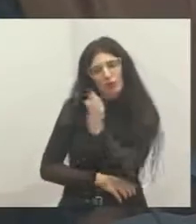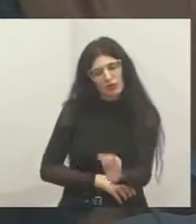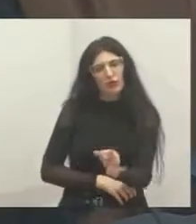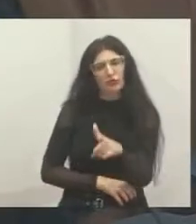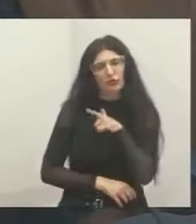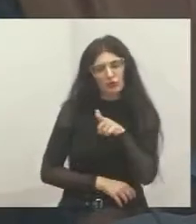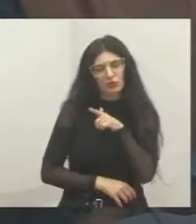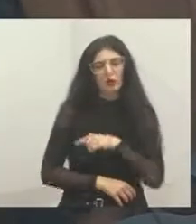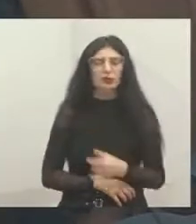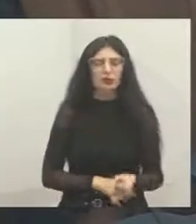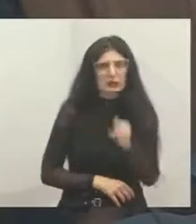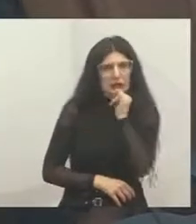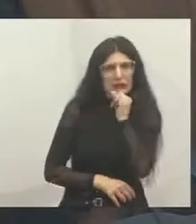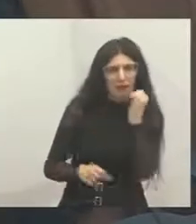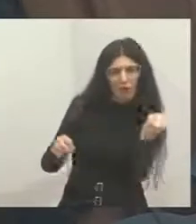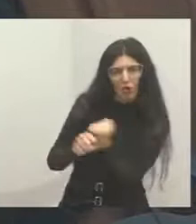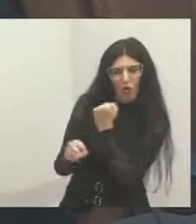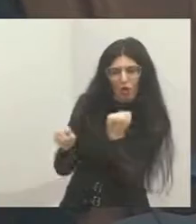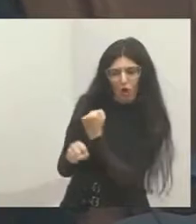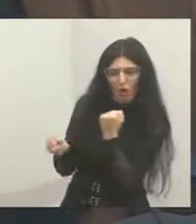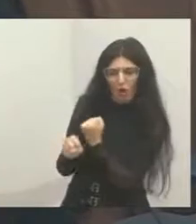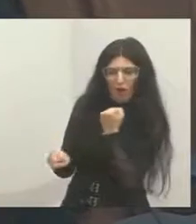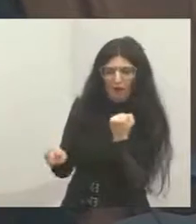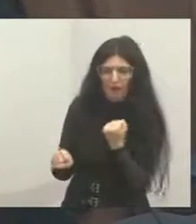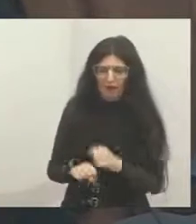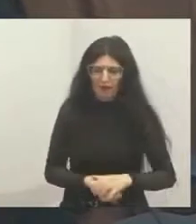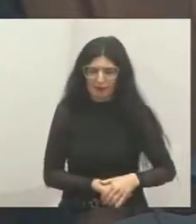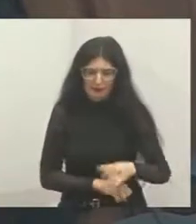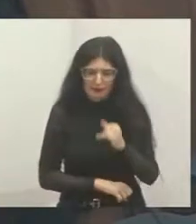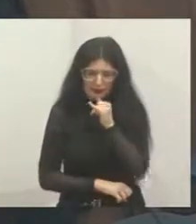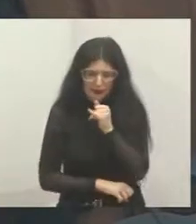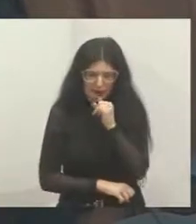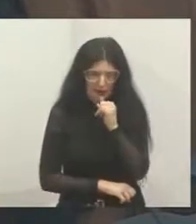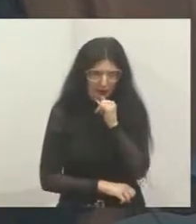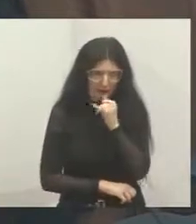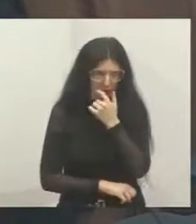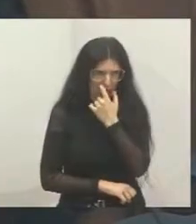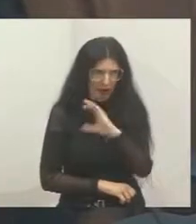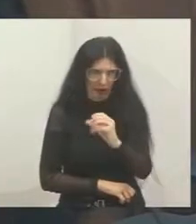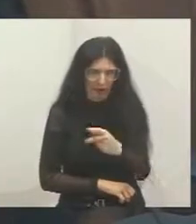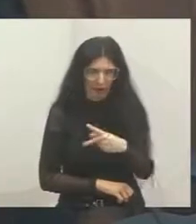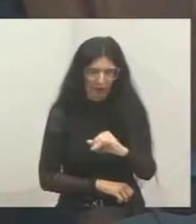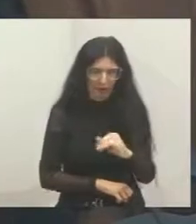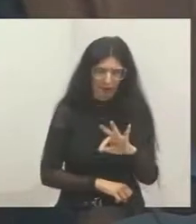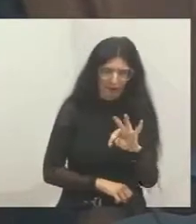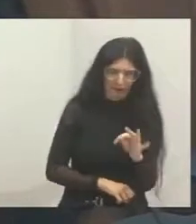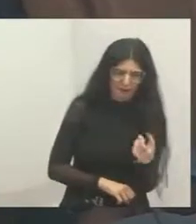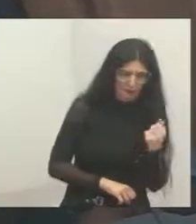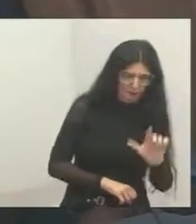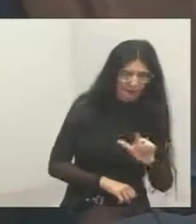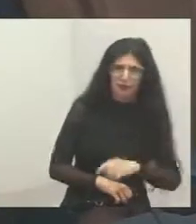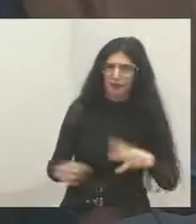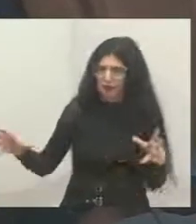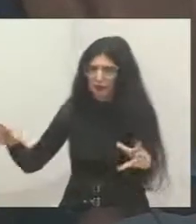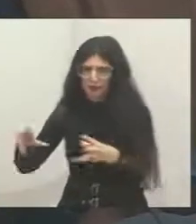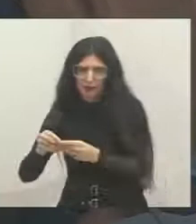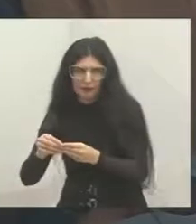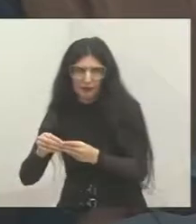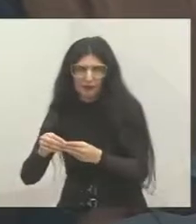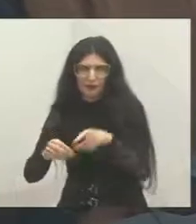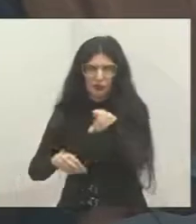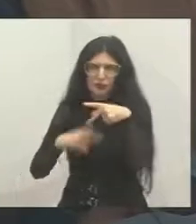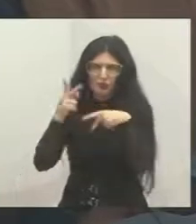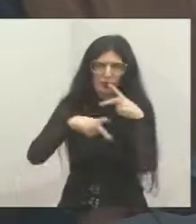Referente às obras, né, quando você citou essa folha da Receita de resumo, você citou que